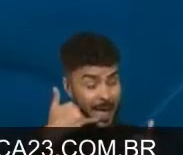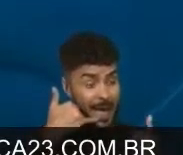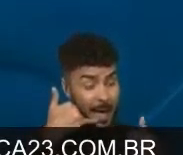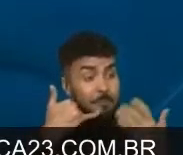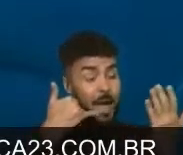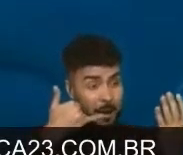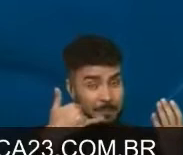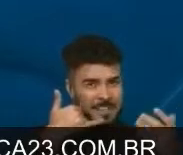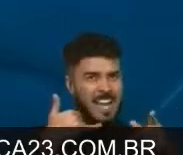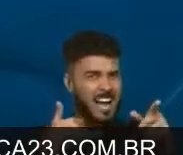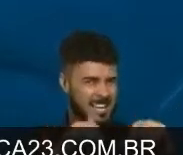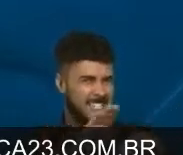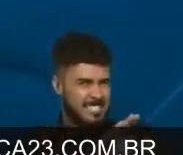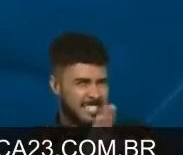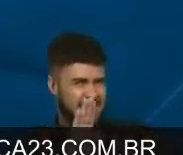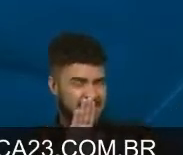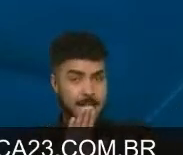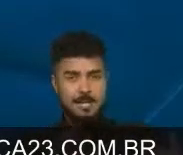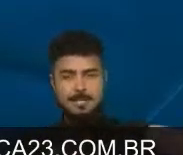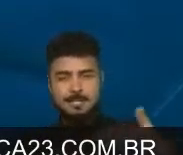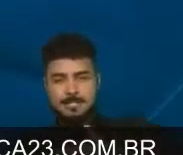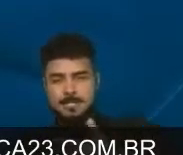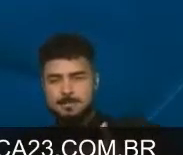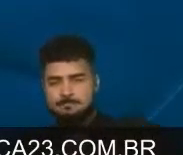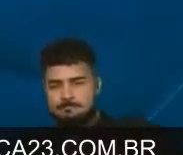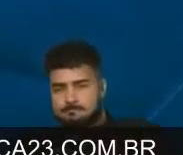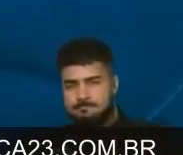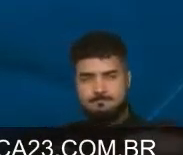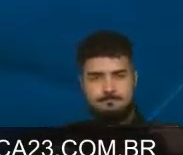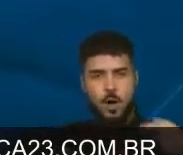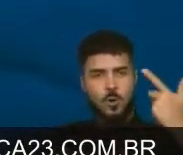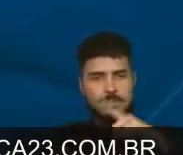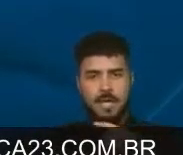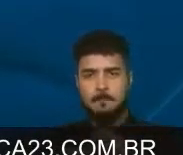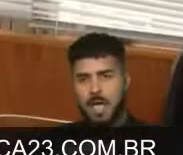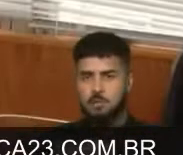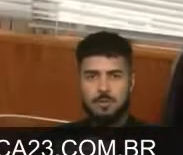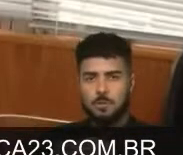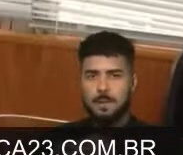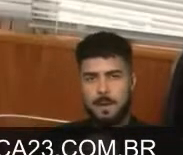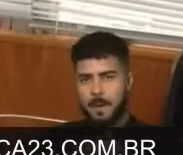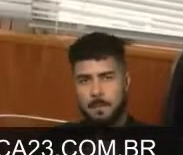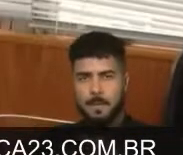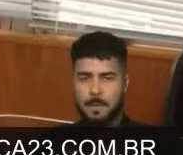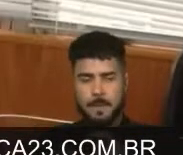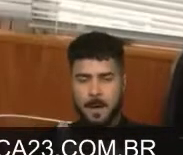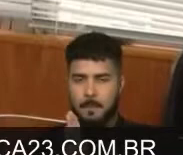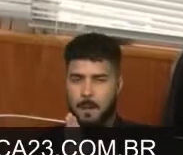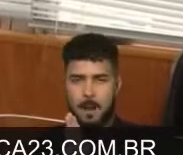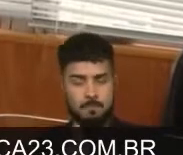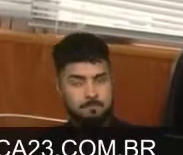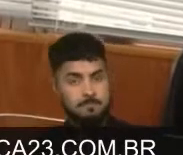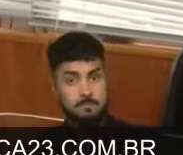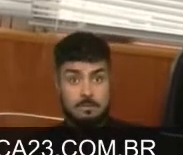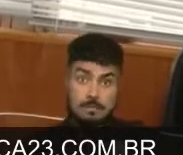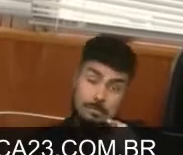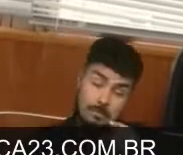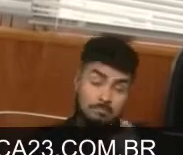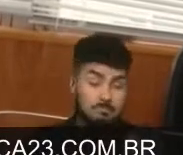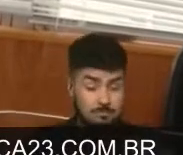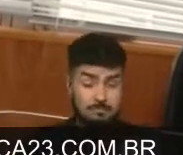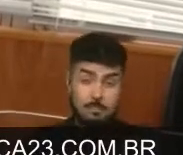conversa, o criminoso consegue acesso remoto e operar à distância o dispositivo. Foi o